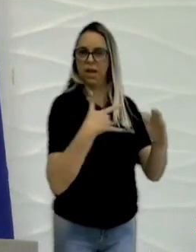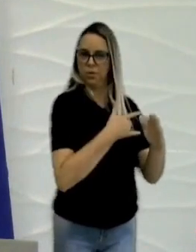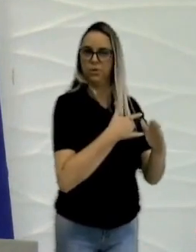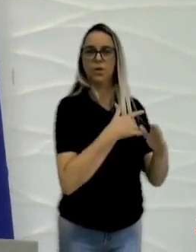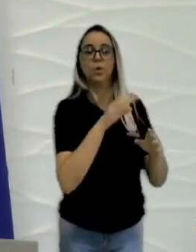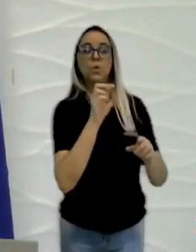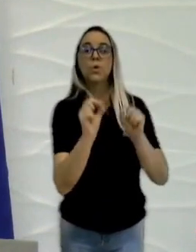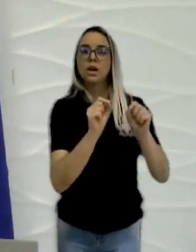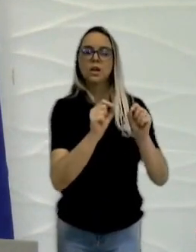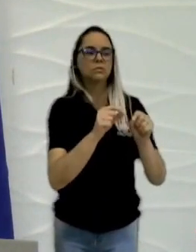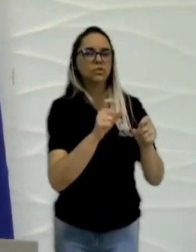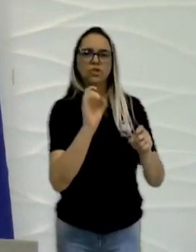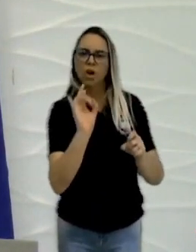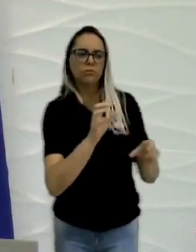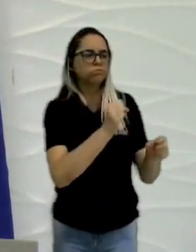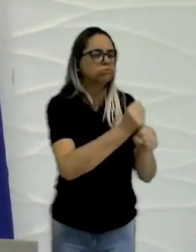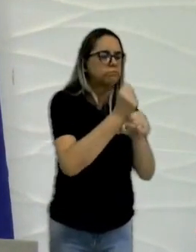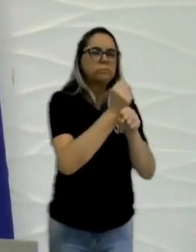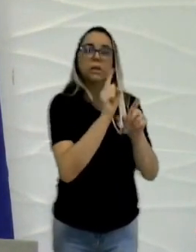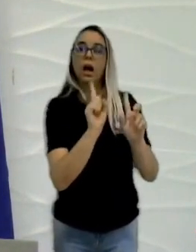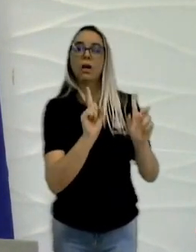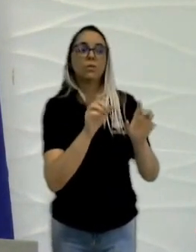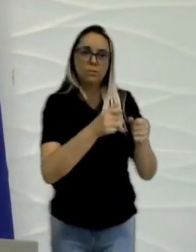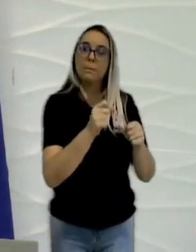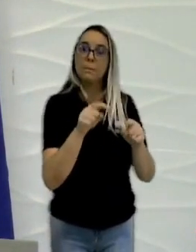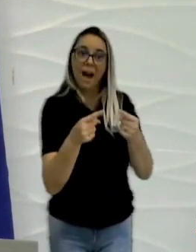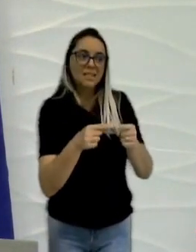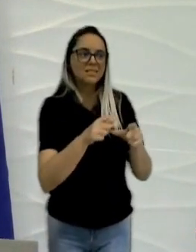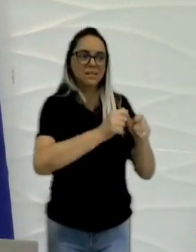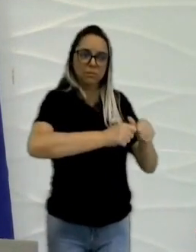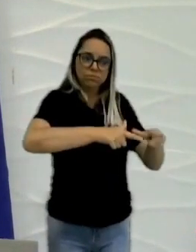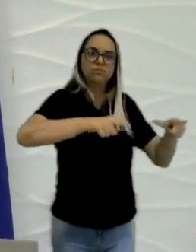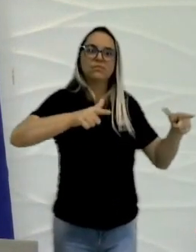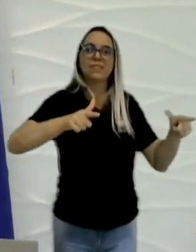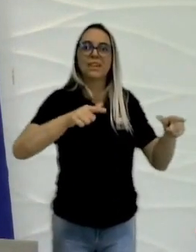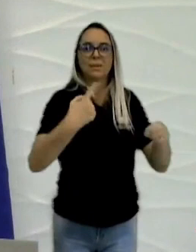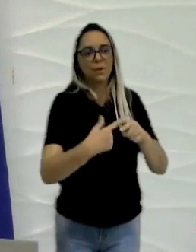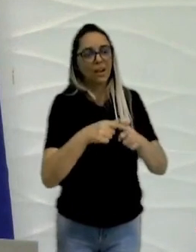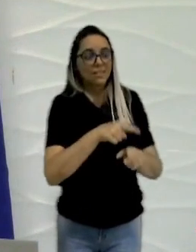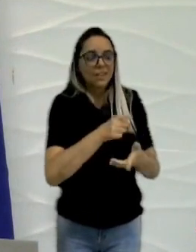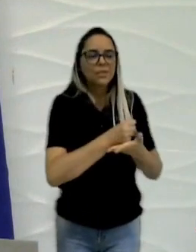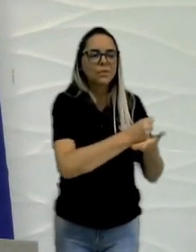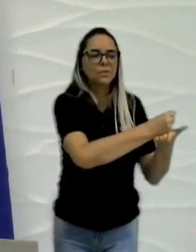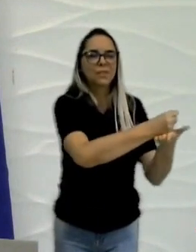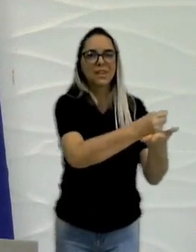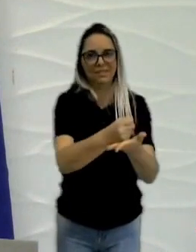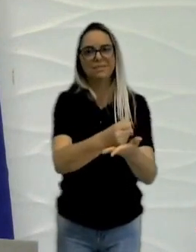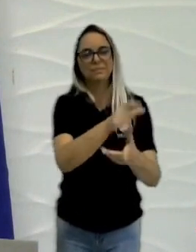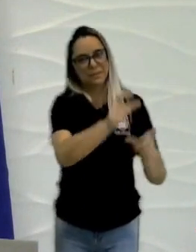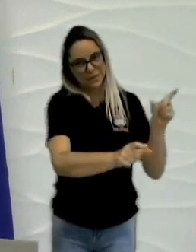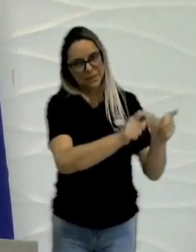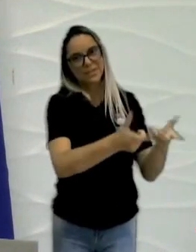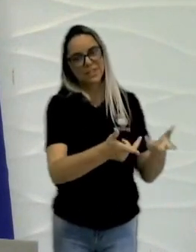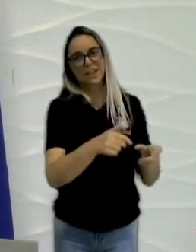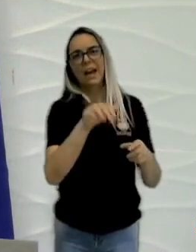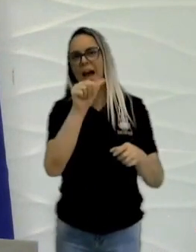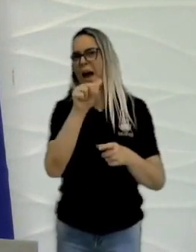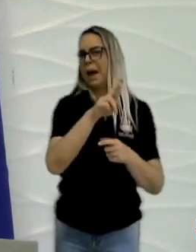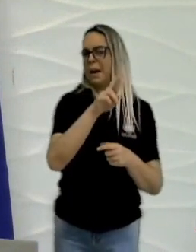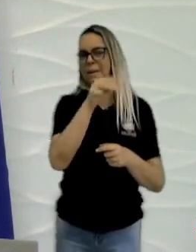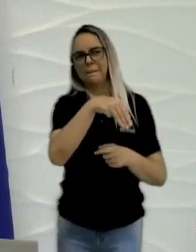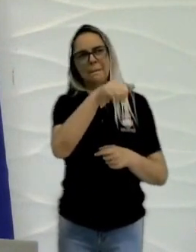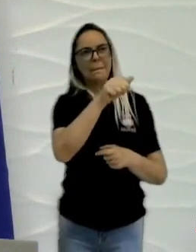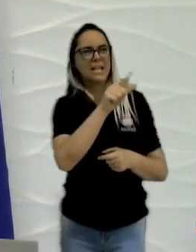sim a ampliação daquele PSF que vai beneficiar todas as comunidades ali em torno do Gama. Armazém, Gama, Milho